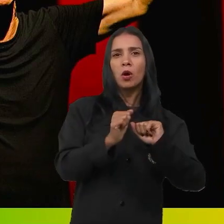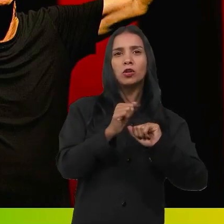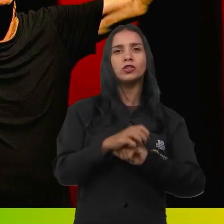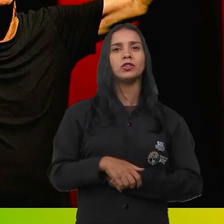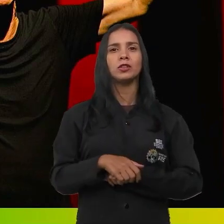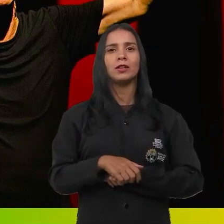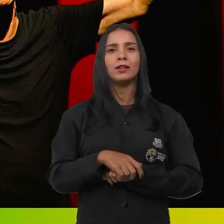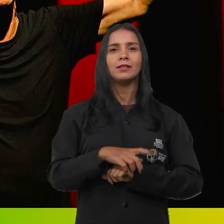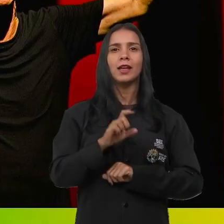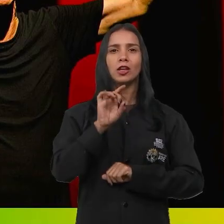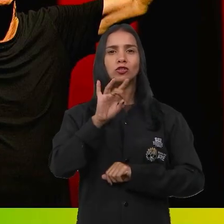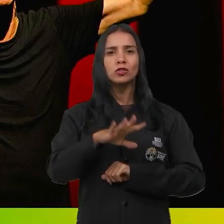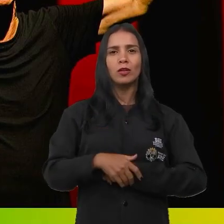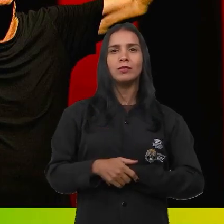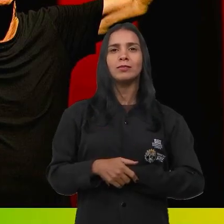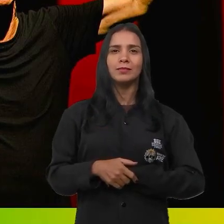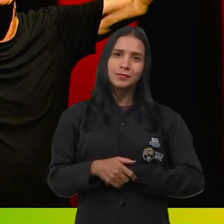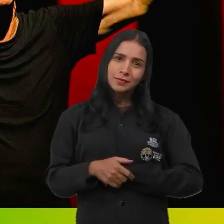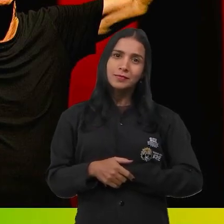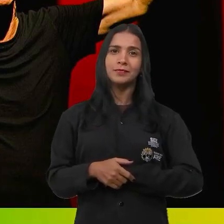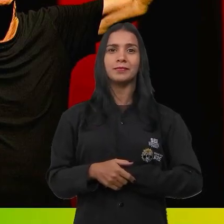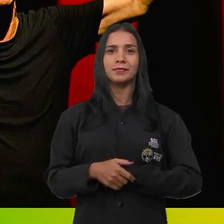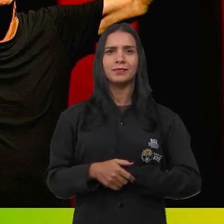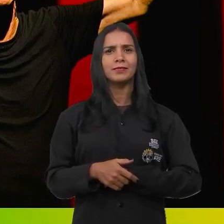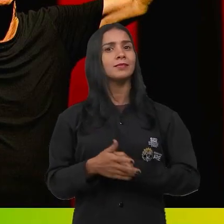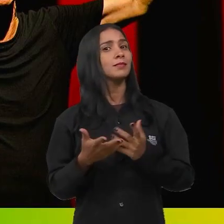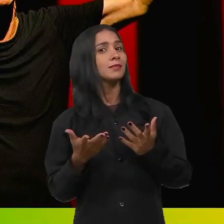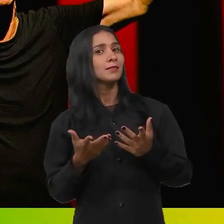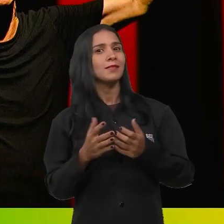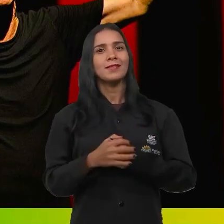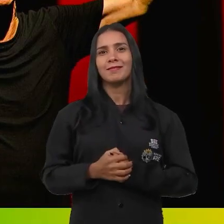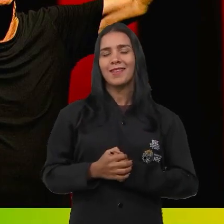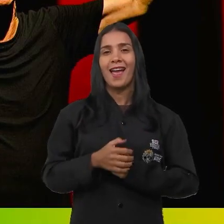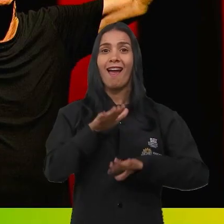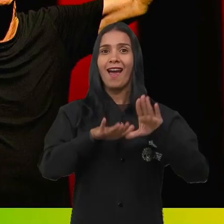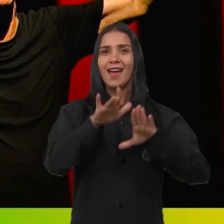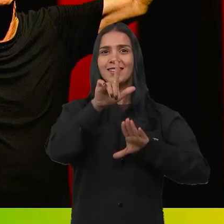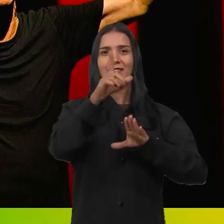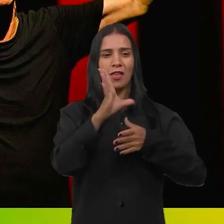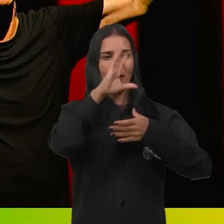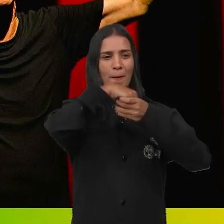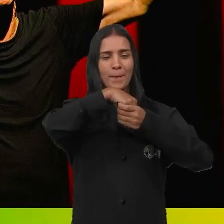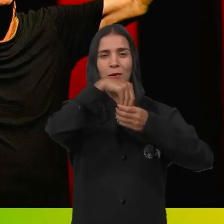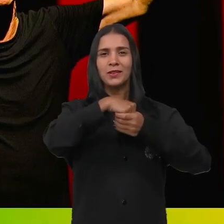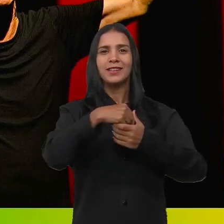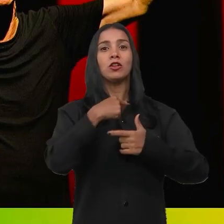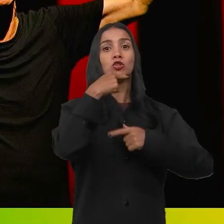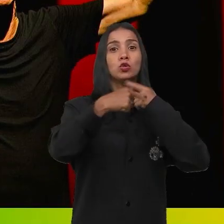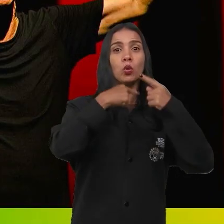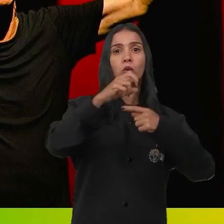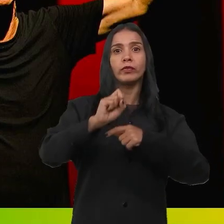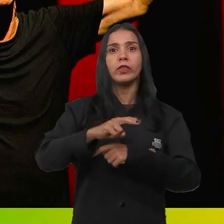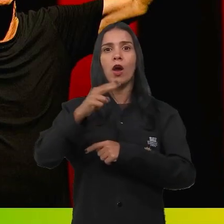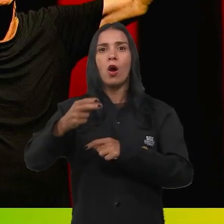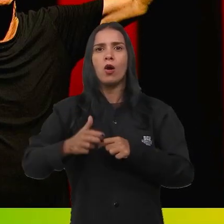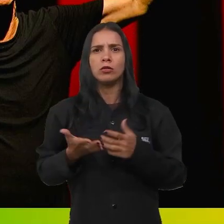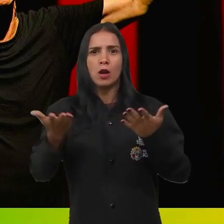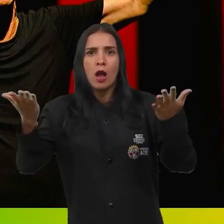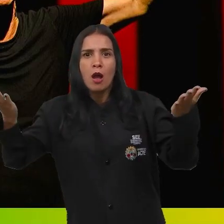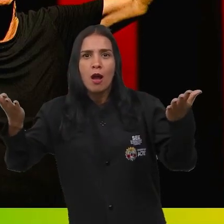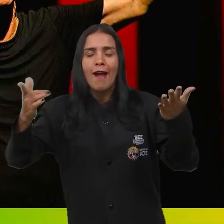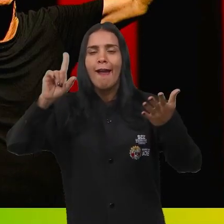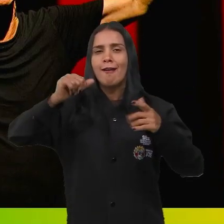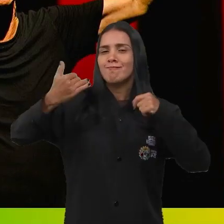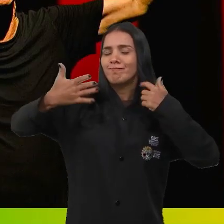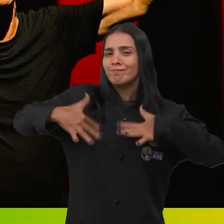de cabeça para indicar dúvida, a um movimento amplo dos braços para demonstrar desespero. E